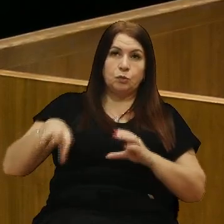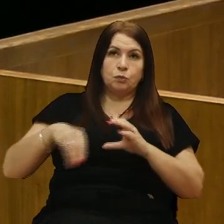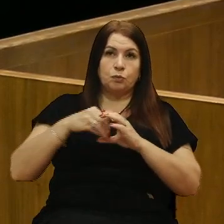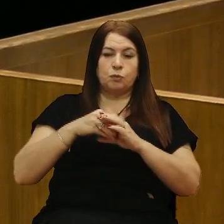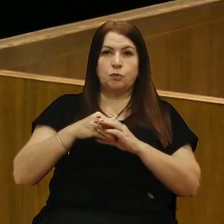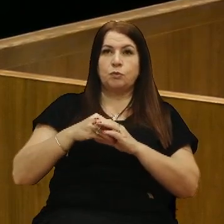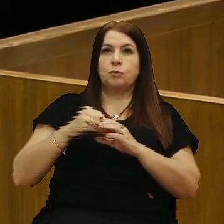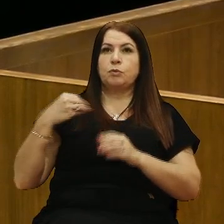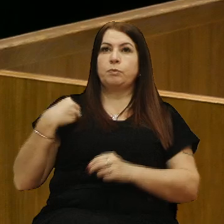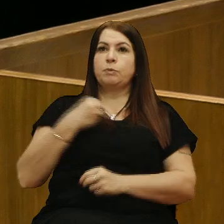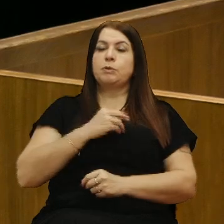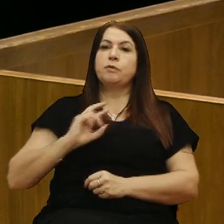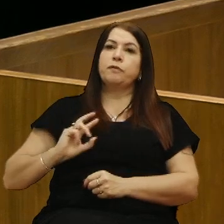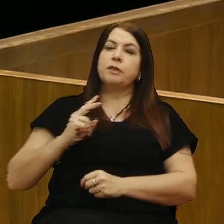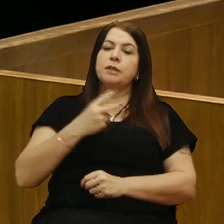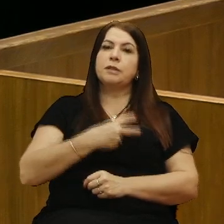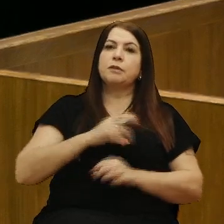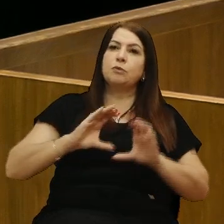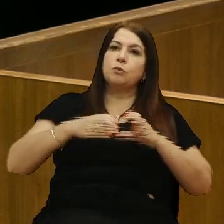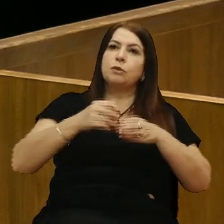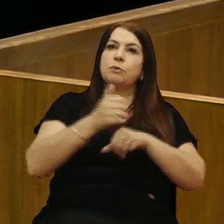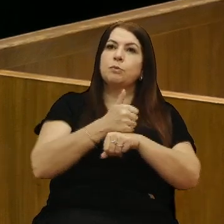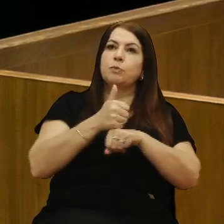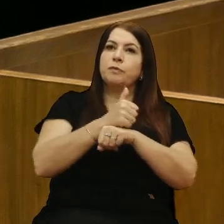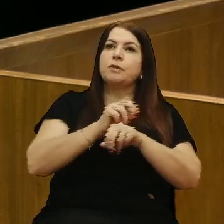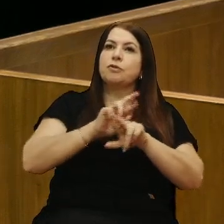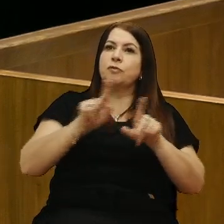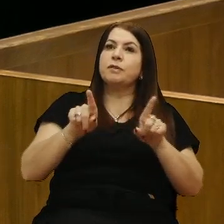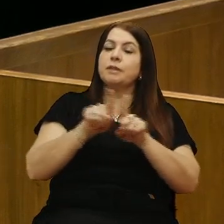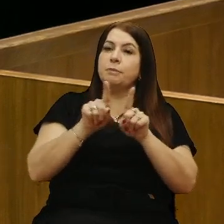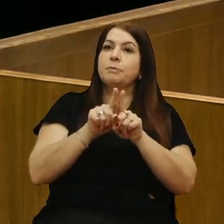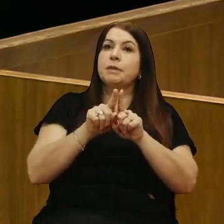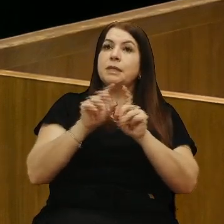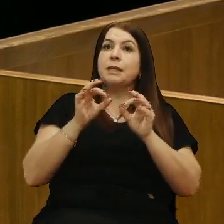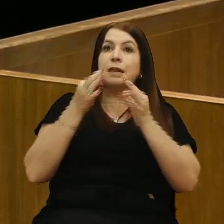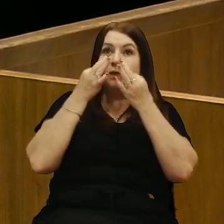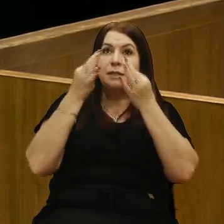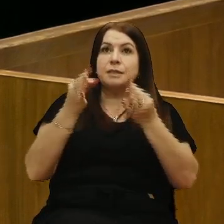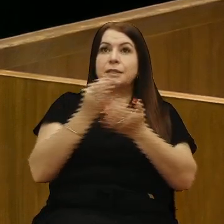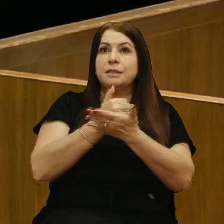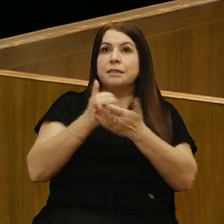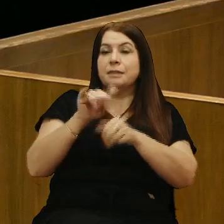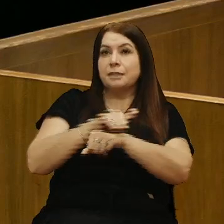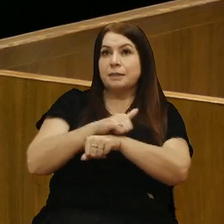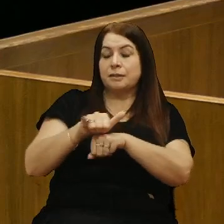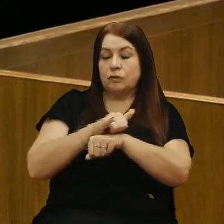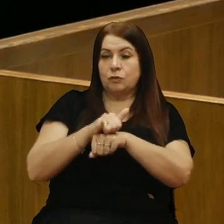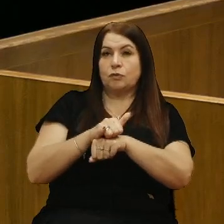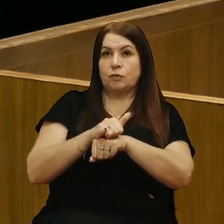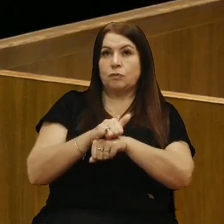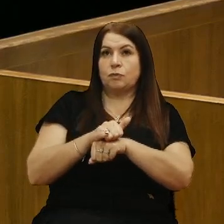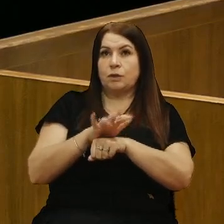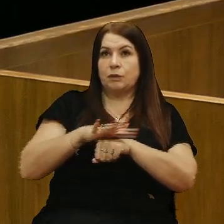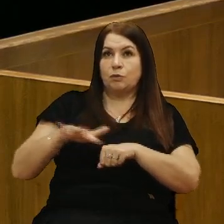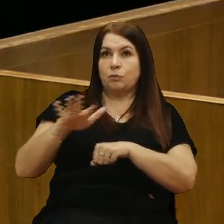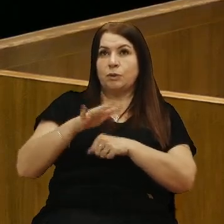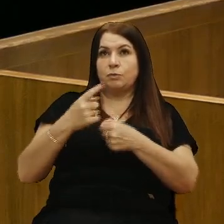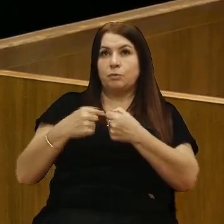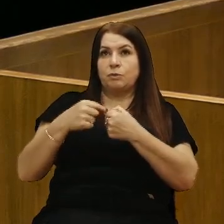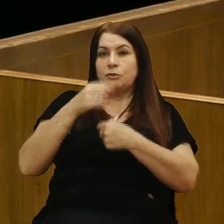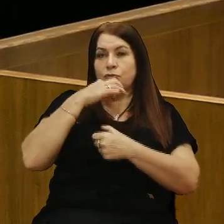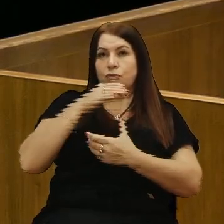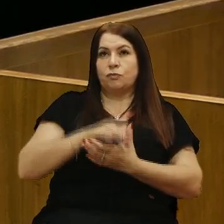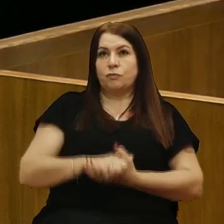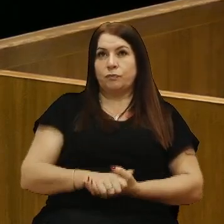médico veterinário da família na equipe multiprofissional e atenção primária à saúde estratégica no âmbito do município